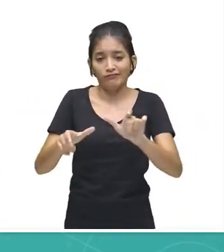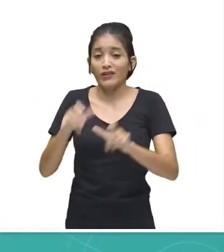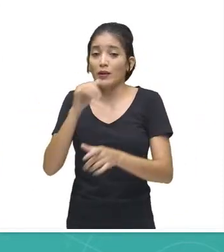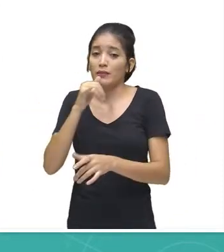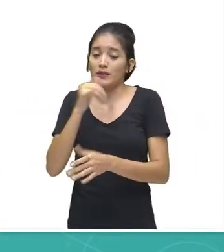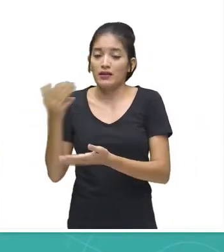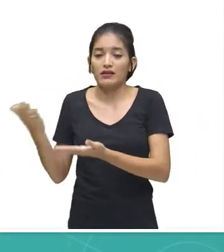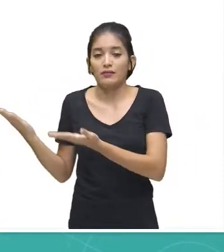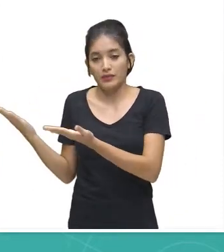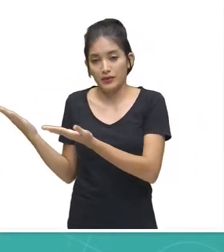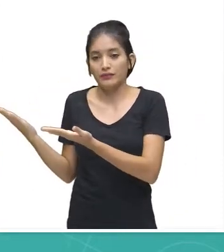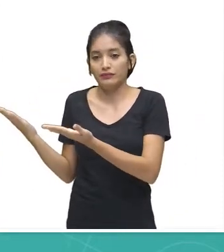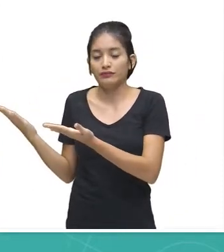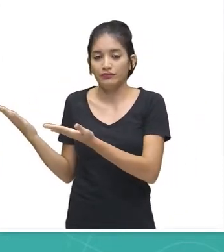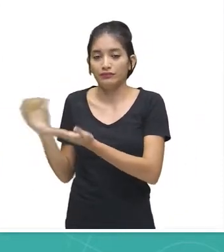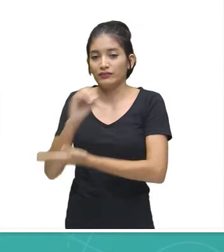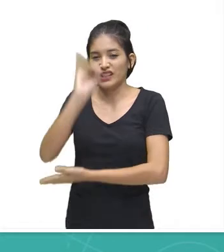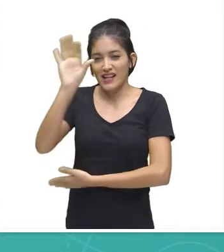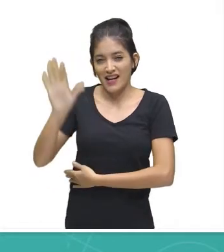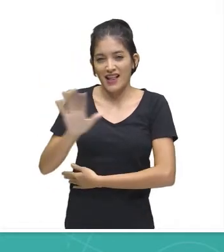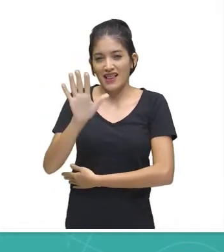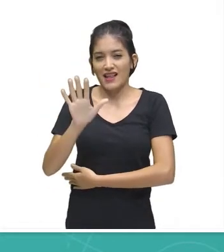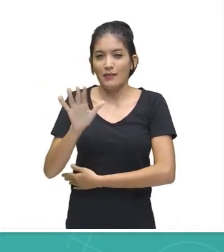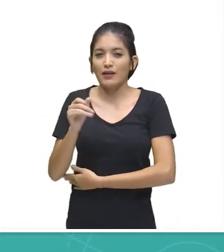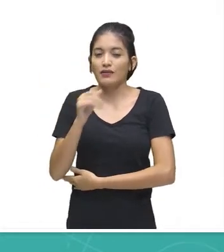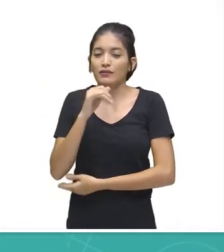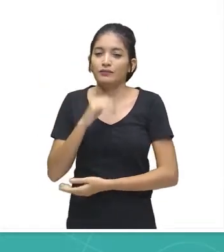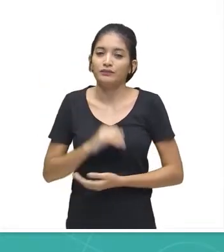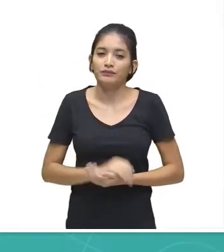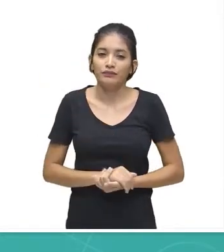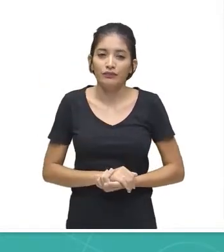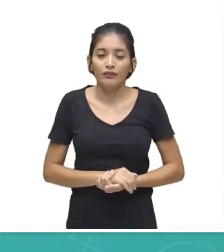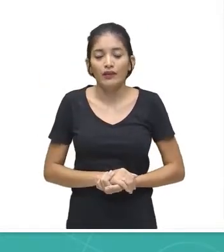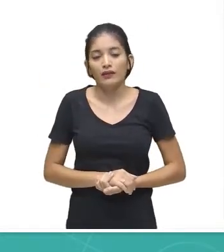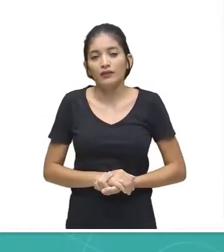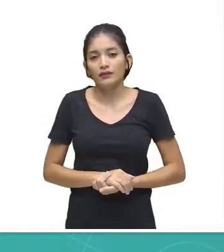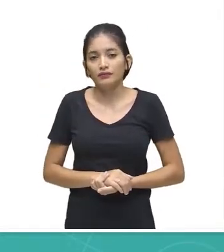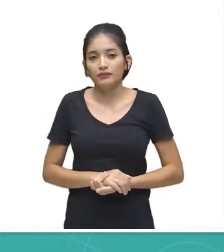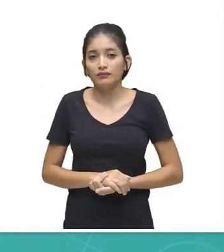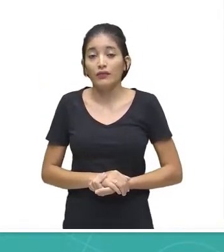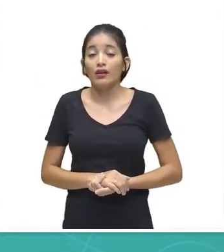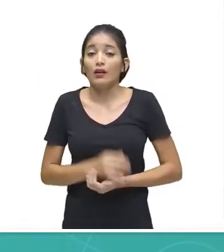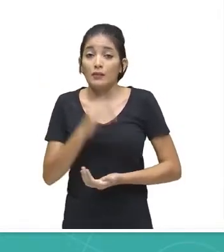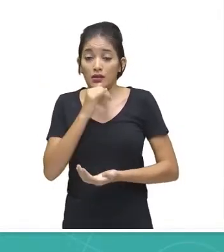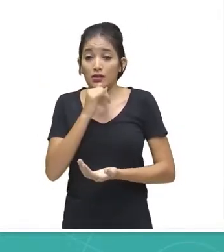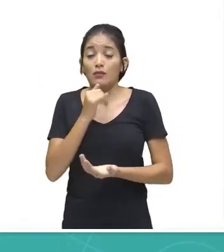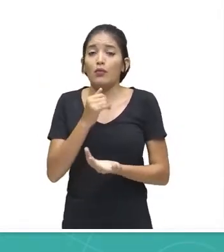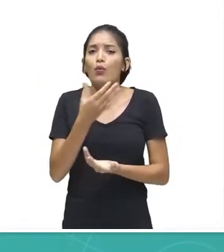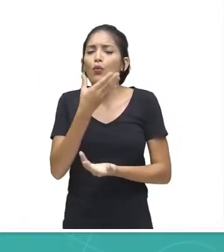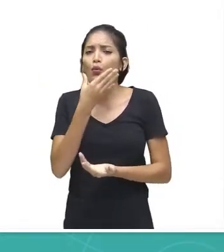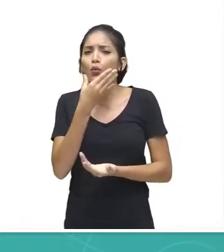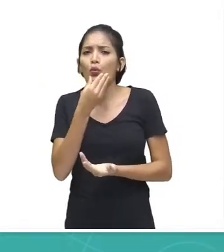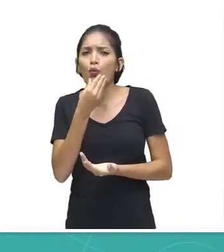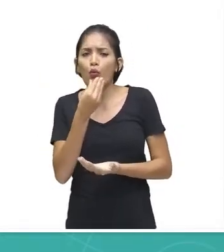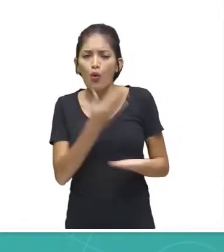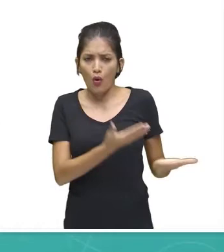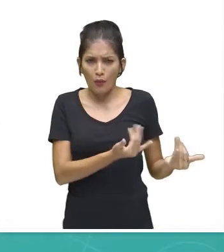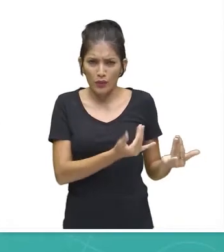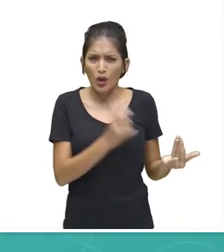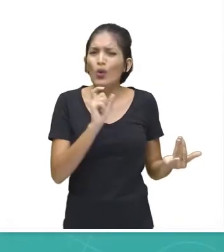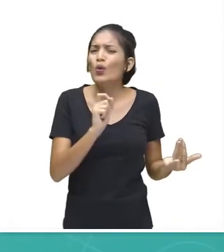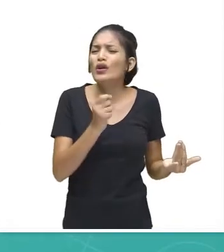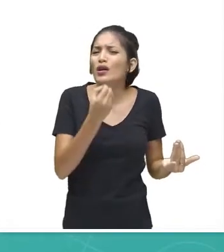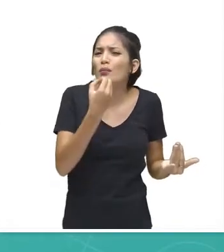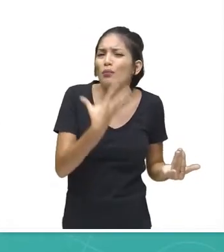nós trouxemos hoje para vocês, do jovem que se droga, que entra no mundo das drogas. O que de bom pode trazer